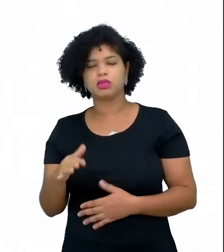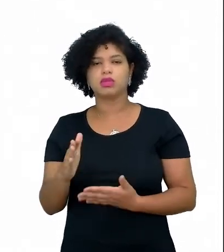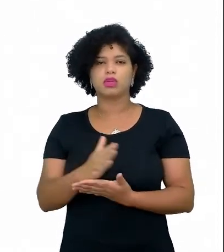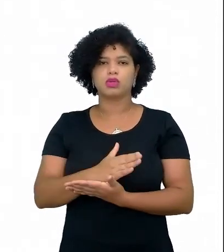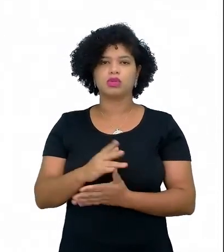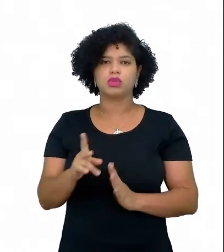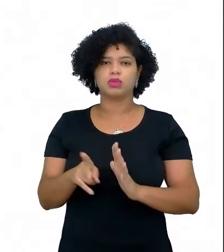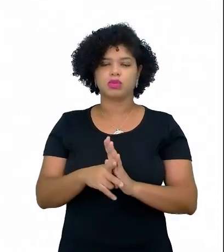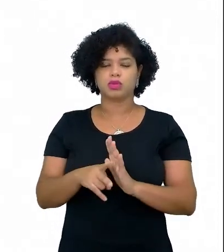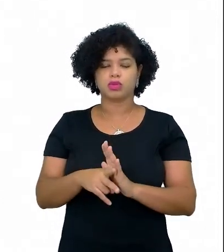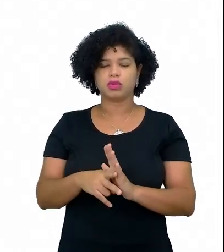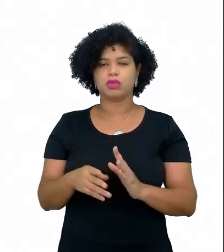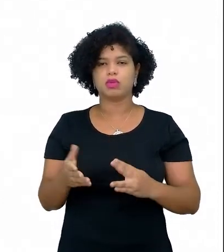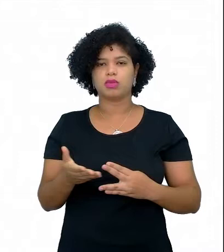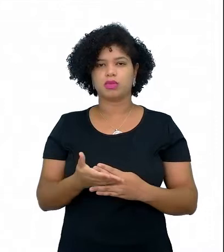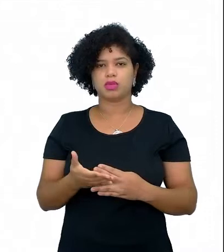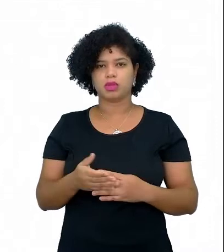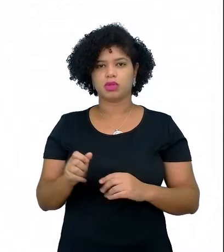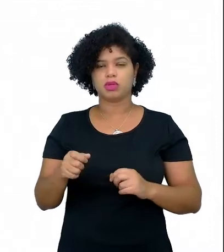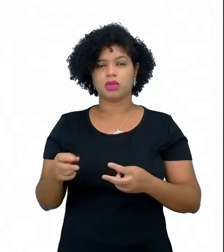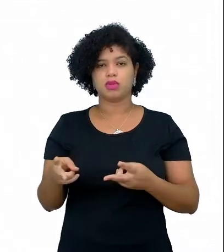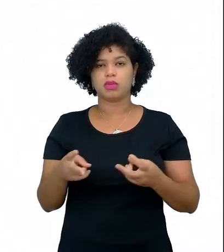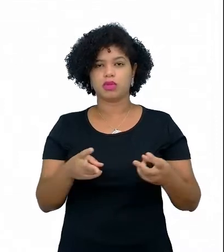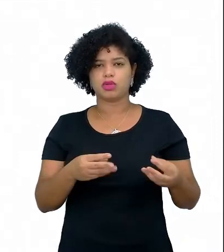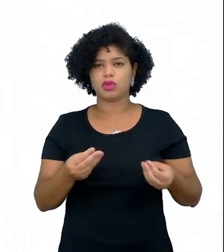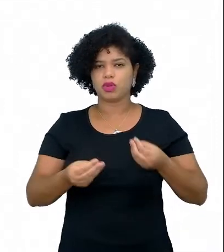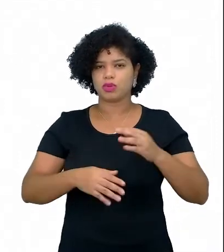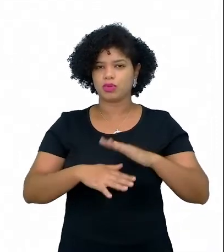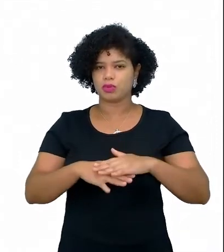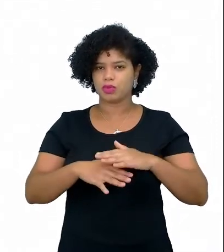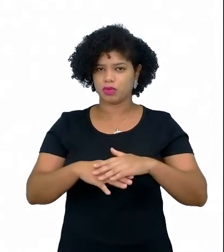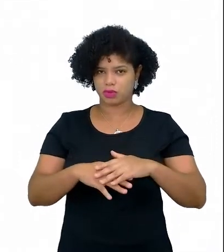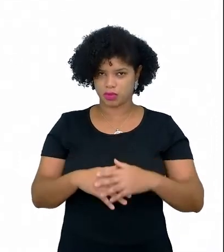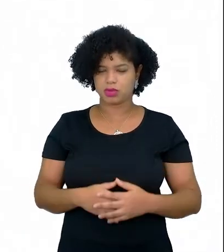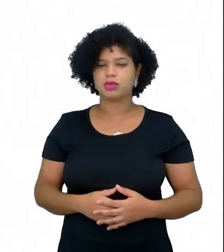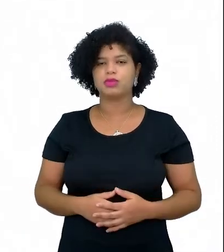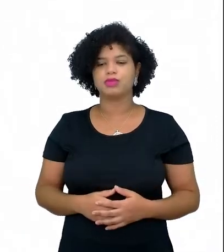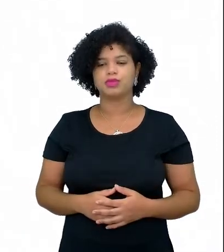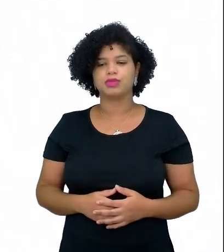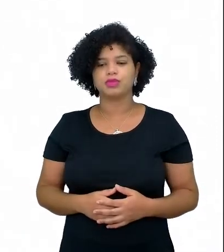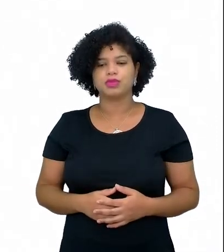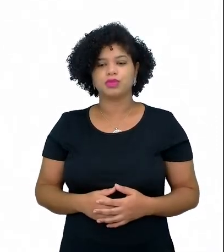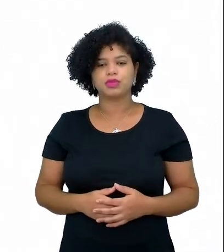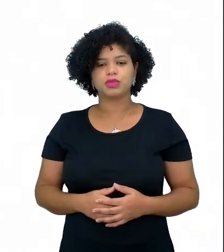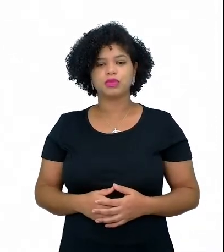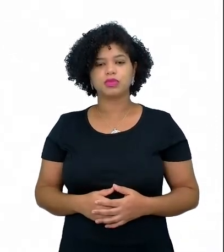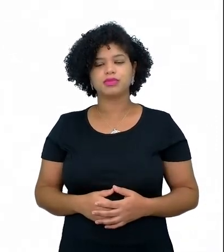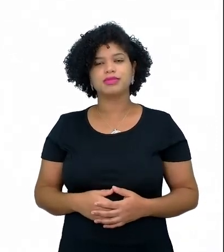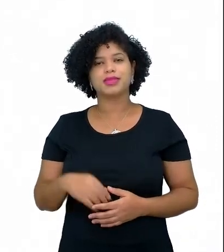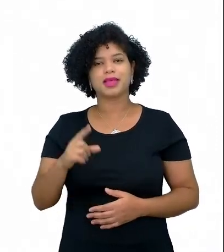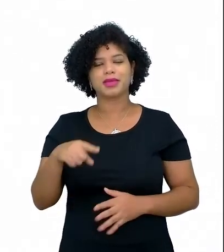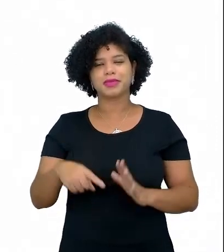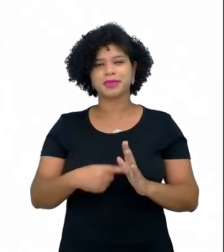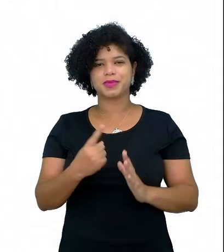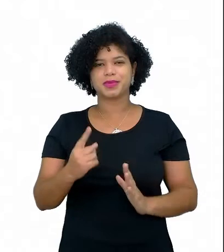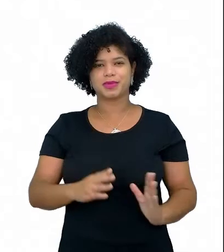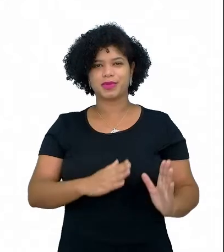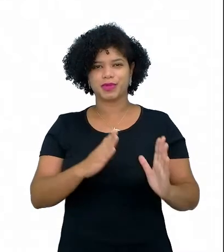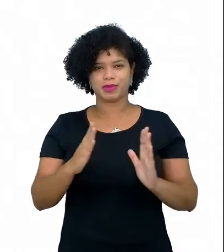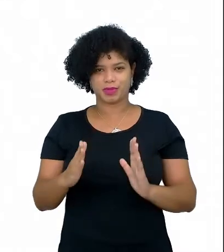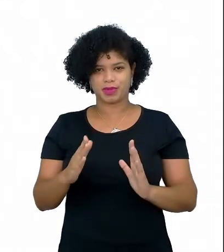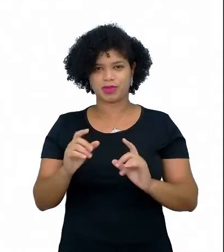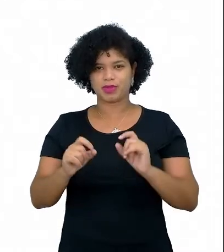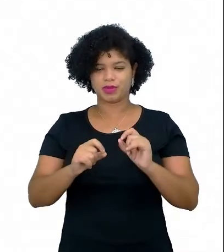ali no meio, para a gente observar o quê? Como que está sendo feito, como deve ser feito para nós. Então, essa é a primeira parte, ver as